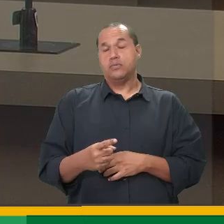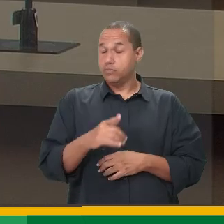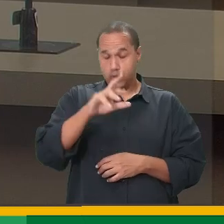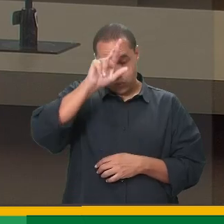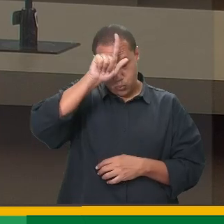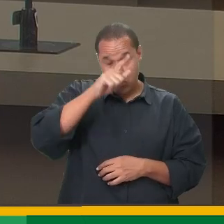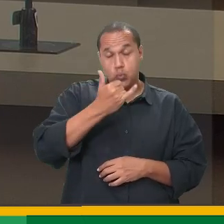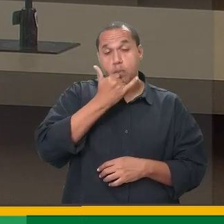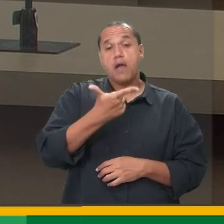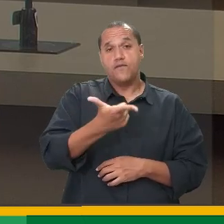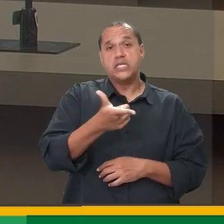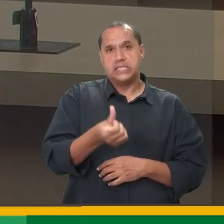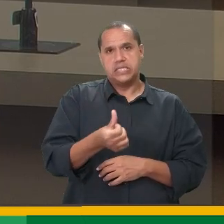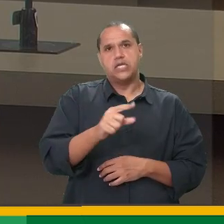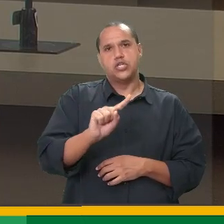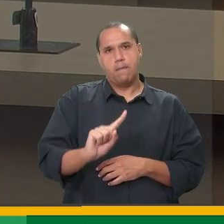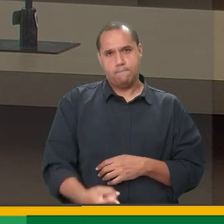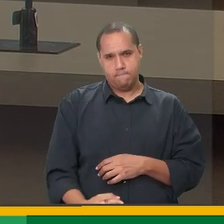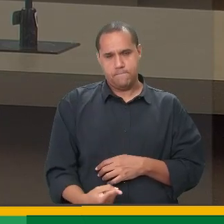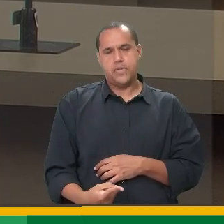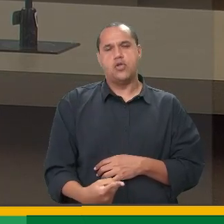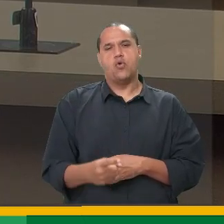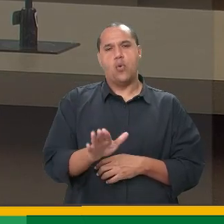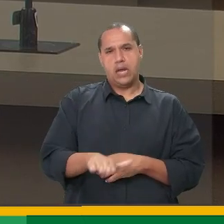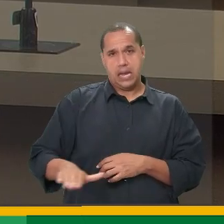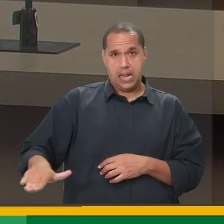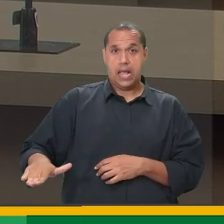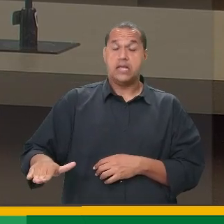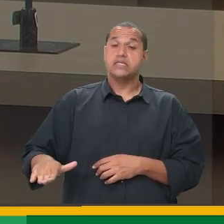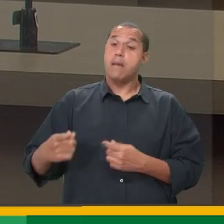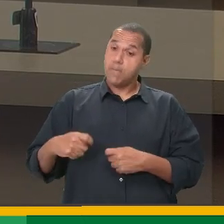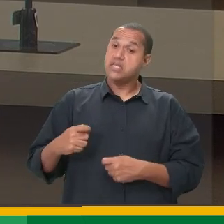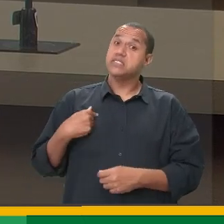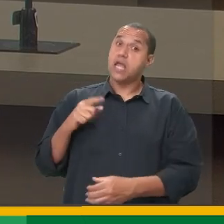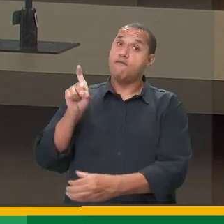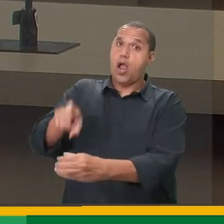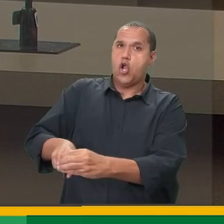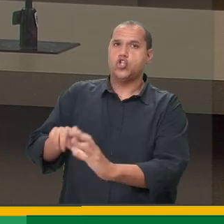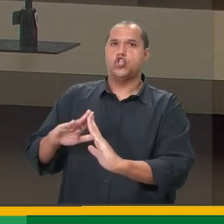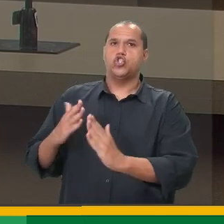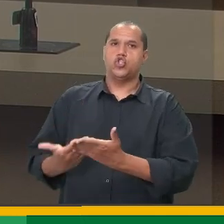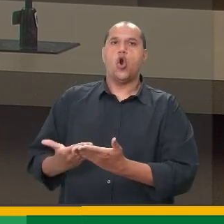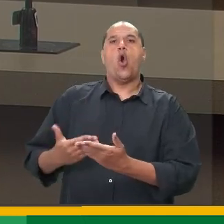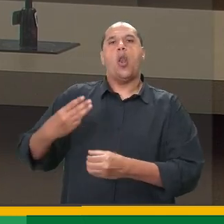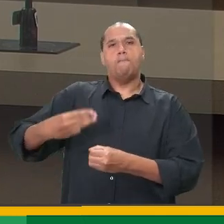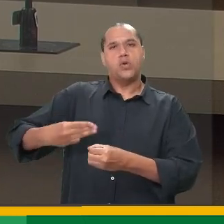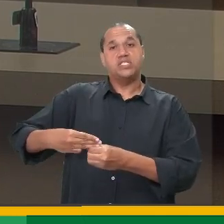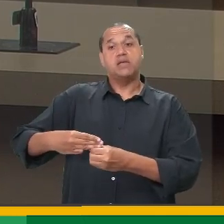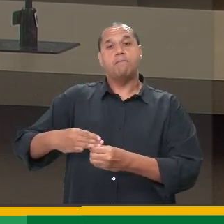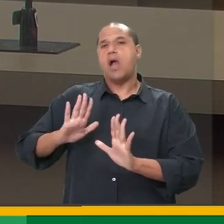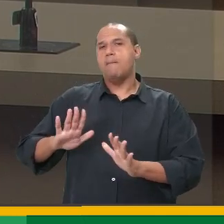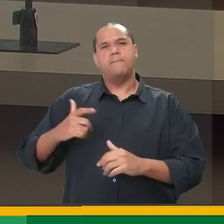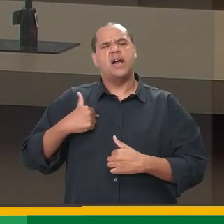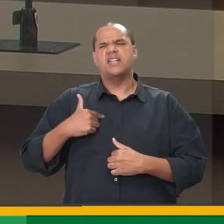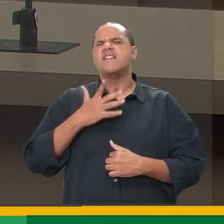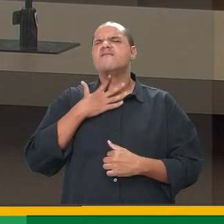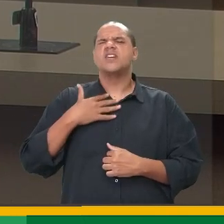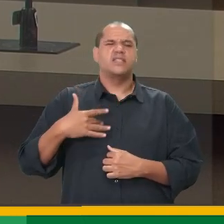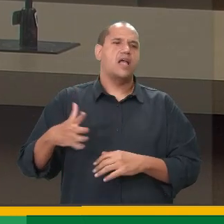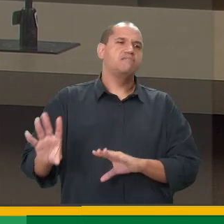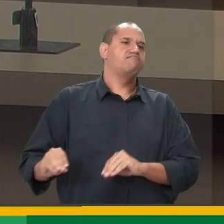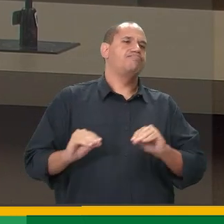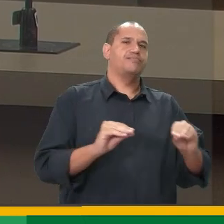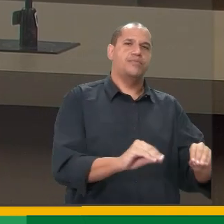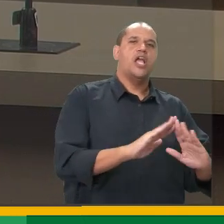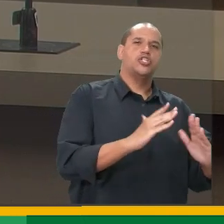deveriam estar matriculada do município e estão no estado né e as que estão no município estão querendo ir estado quer dizer é é